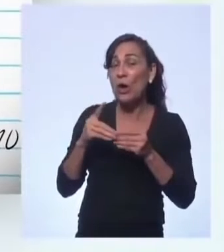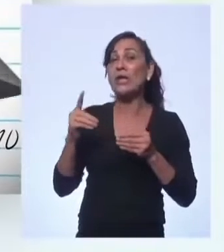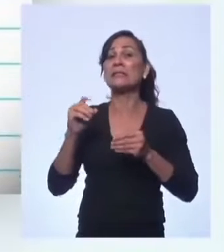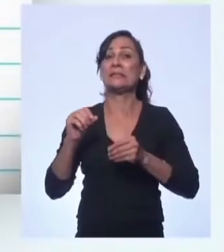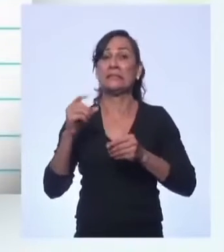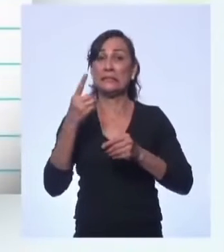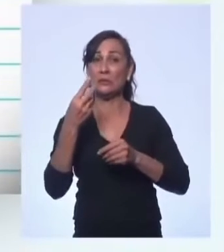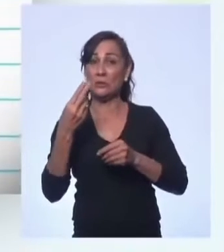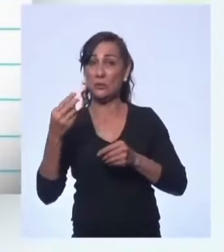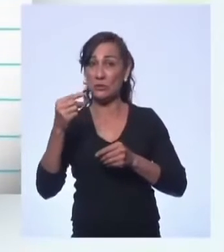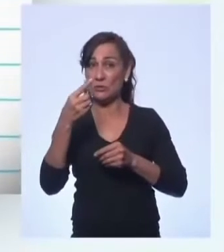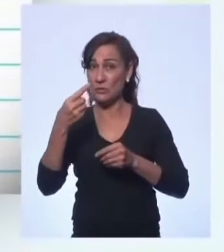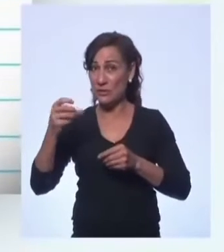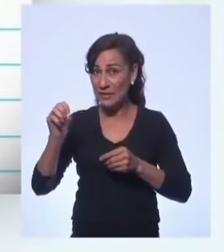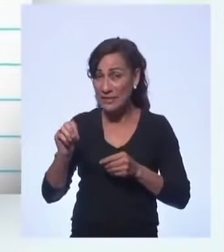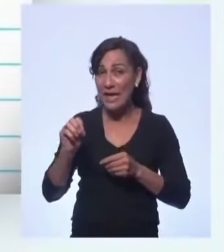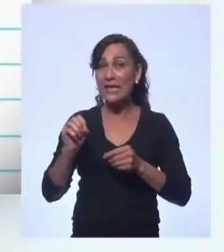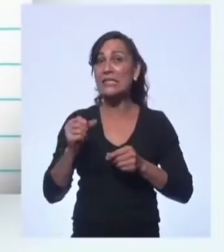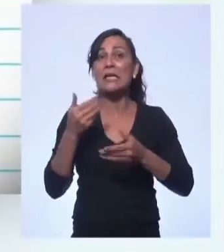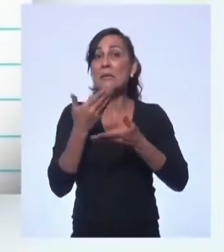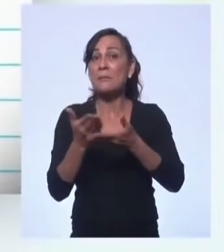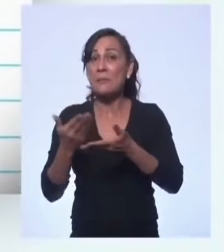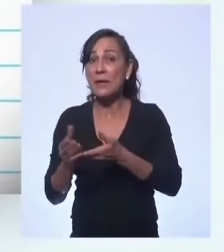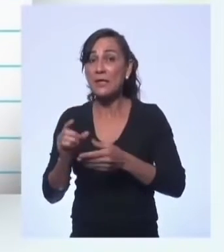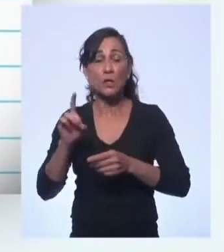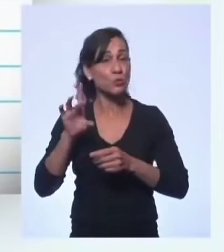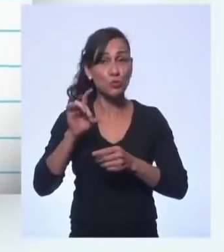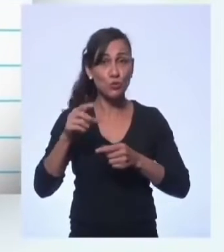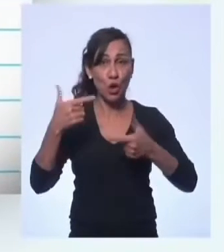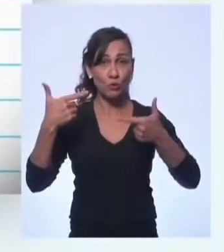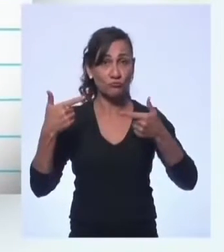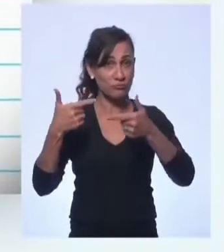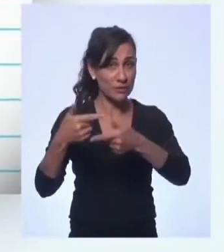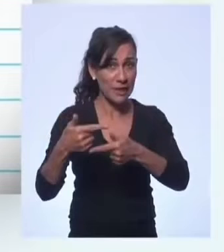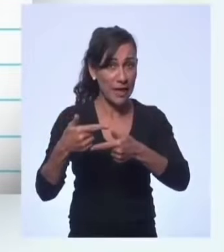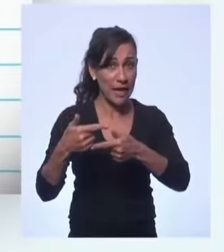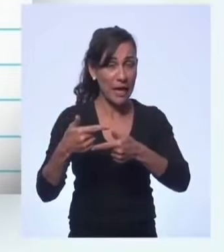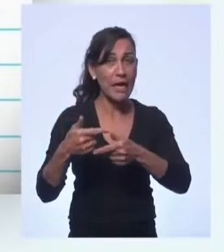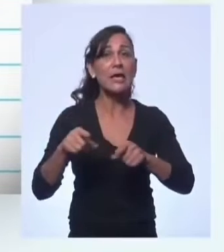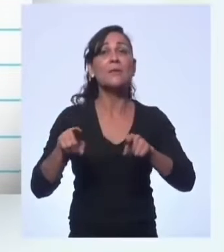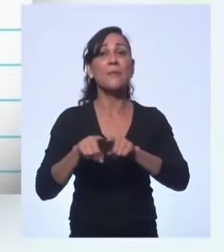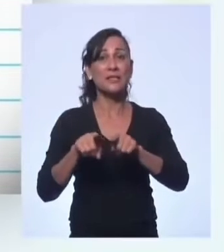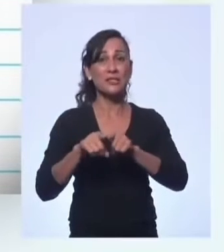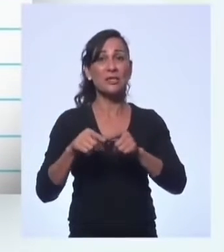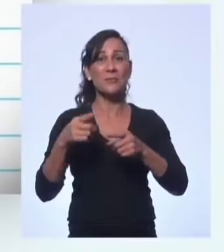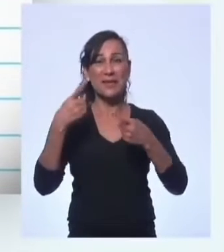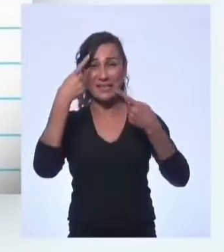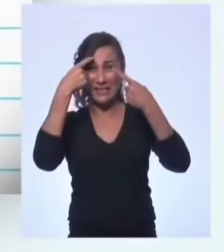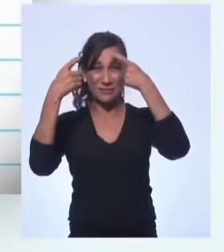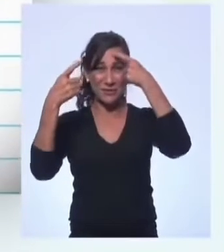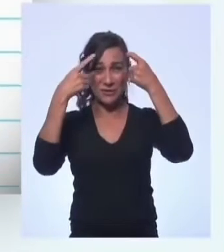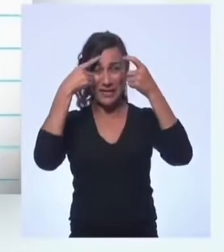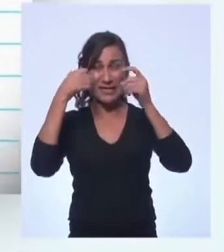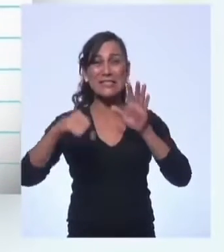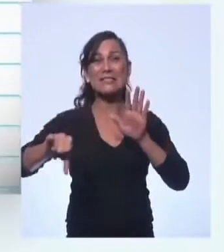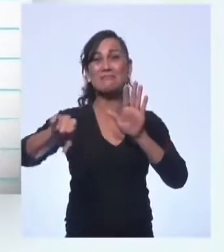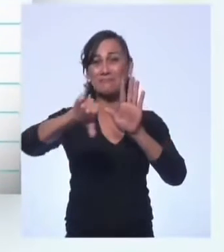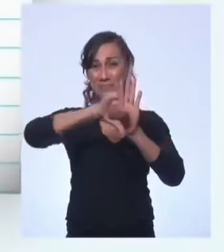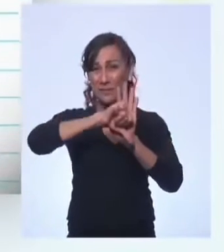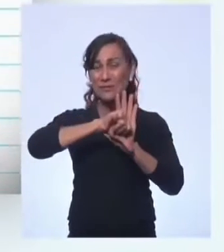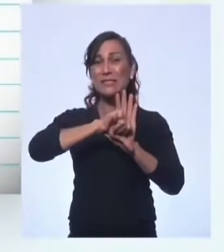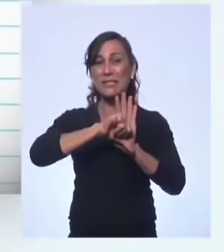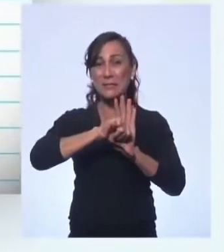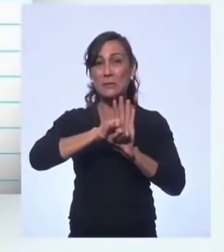2010. Os prejuízos não vêm apenas das guerras tradicionais ou civis, mas também da violência e do crime. De acordo com